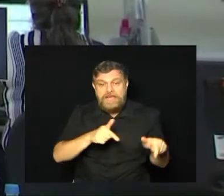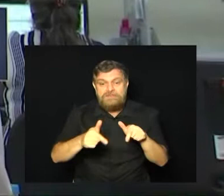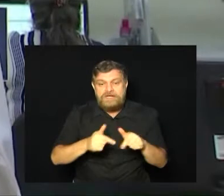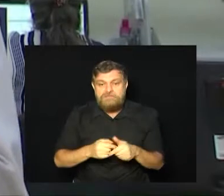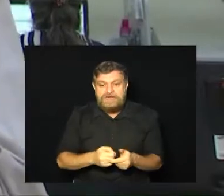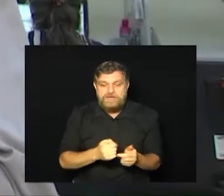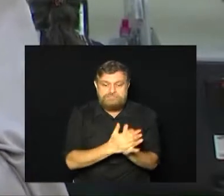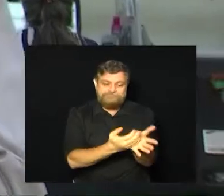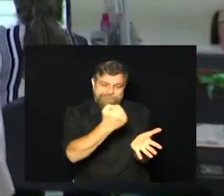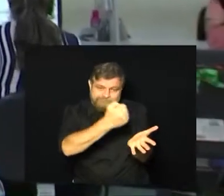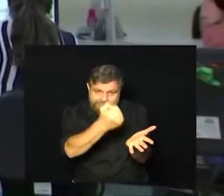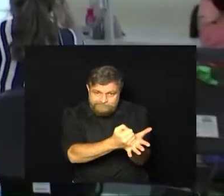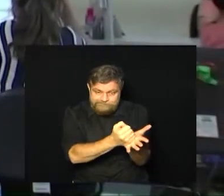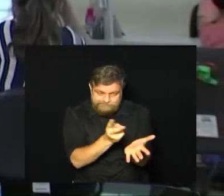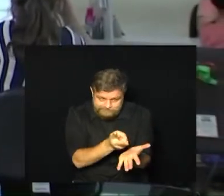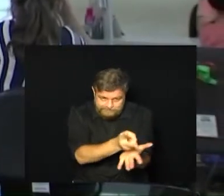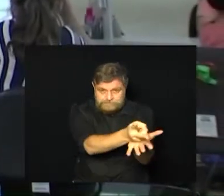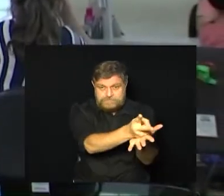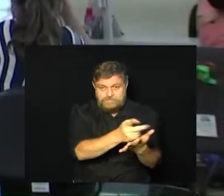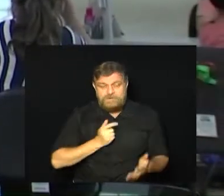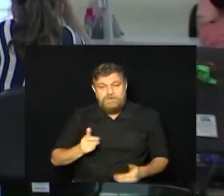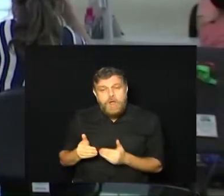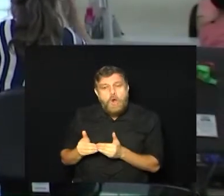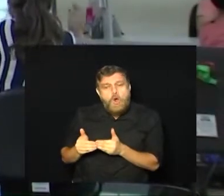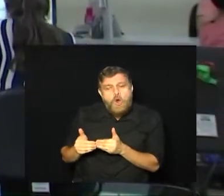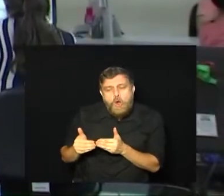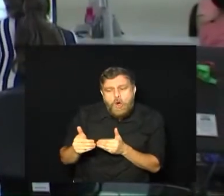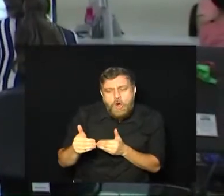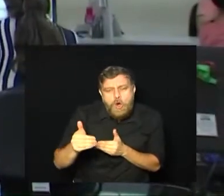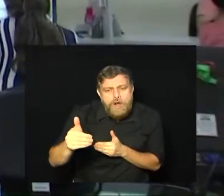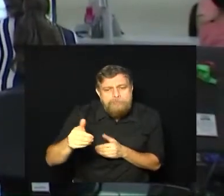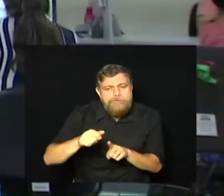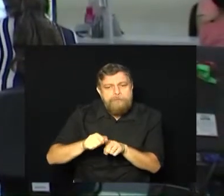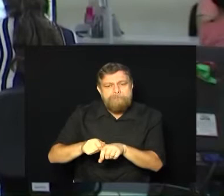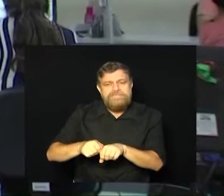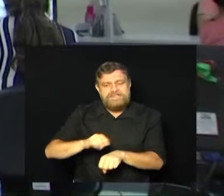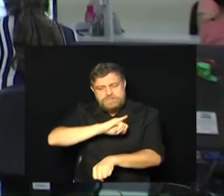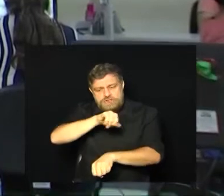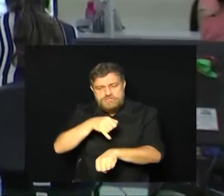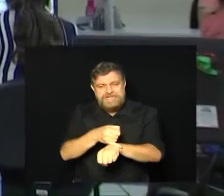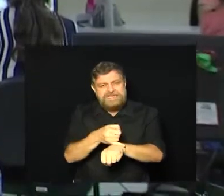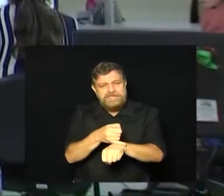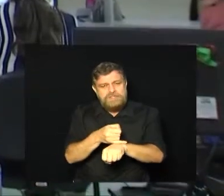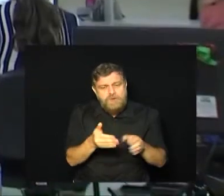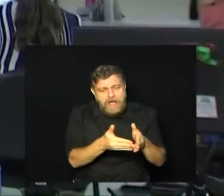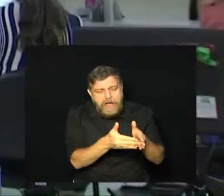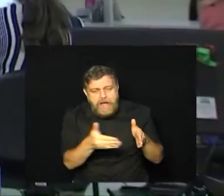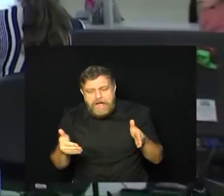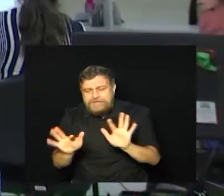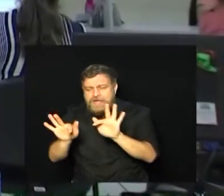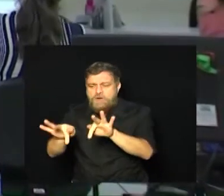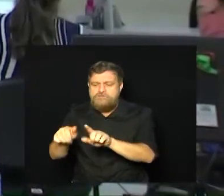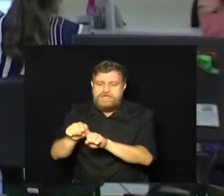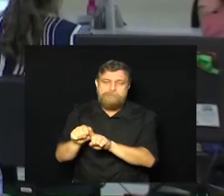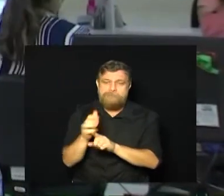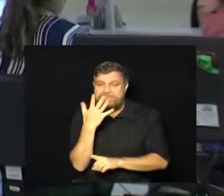Então realmente essa demanda ela vai começar do meio de janeiro até o final de fevereiro, que é